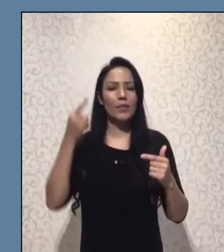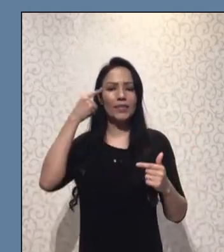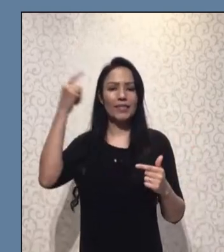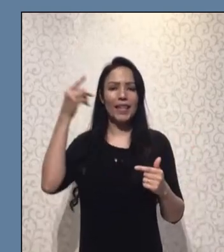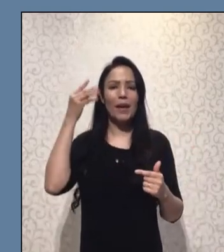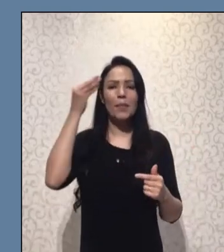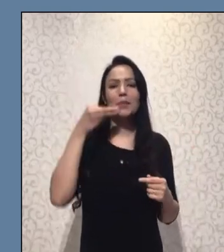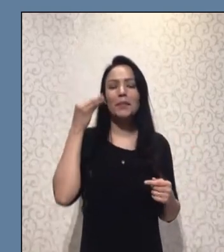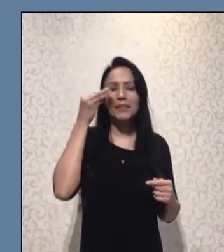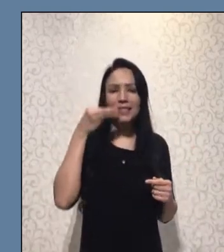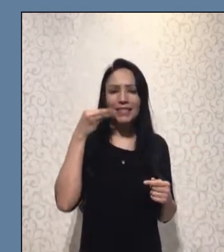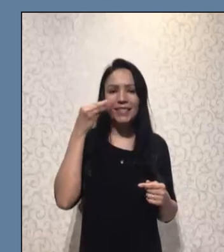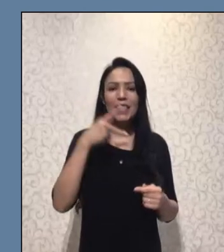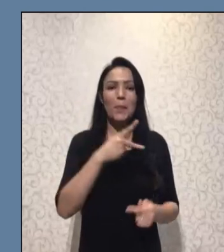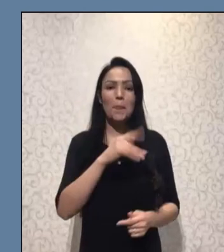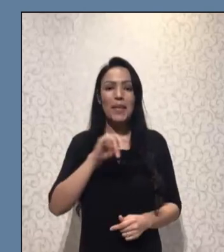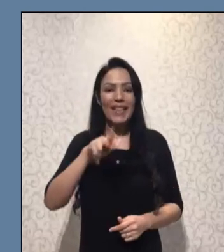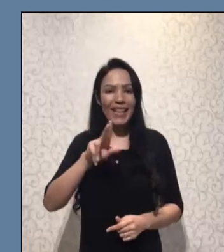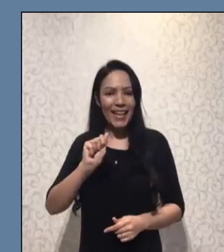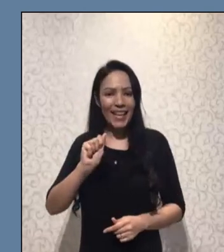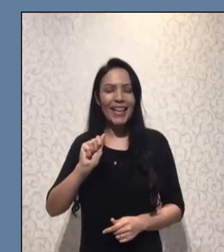Pinacoteca, de que